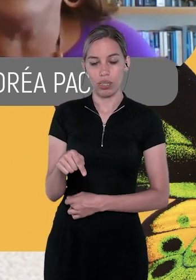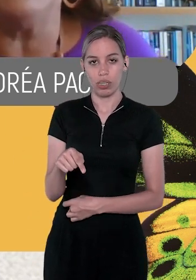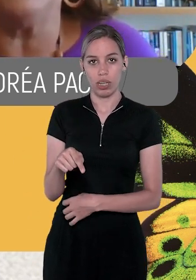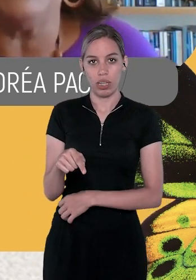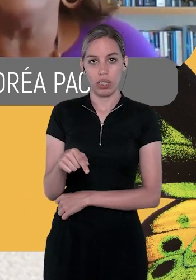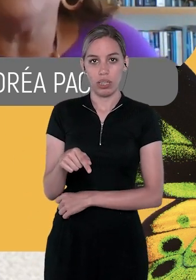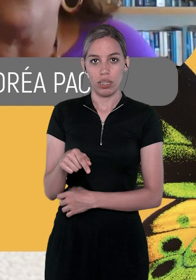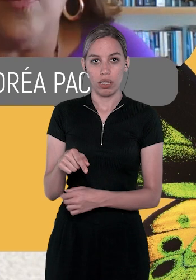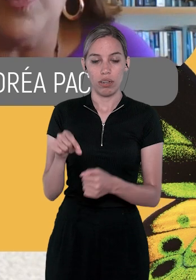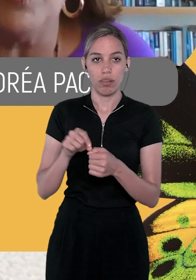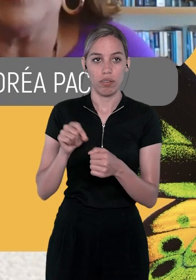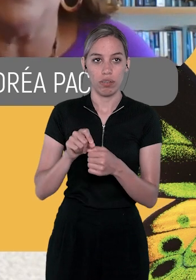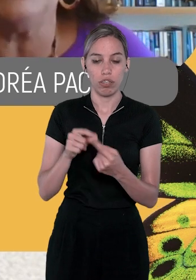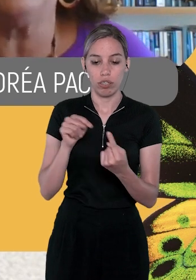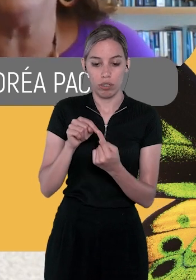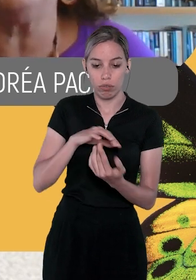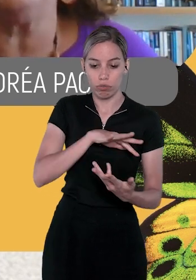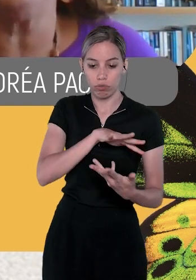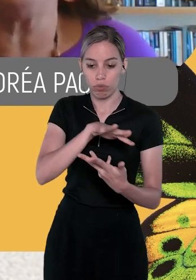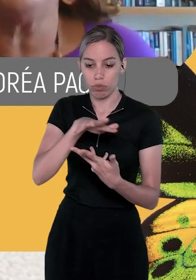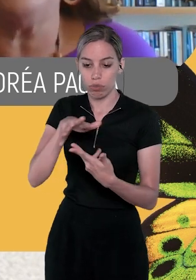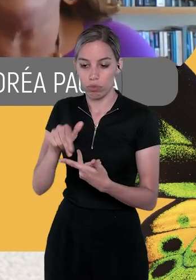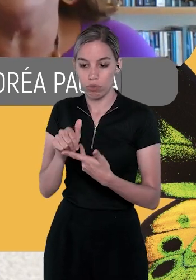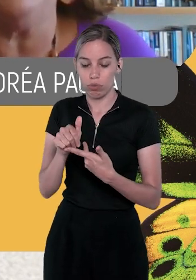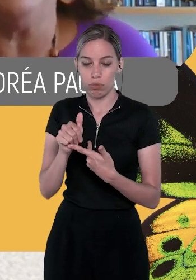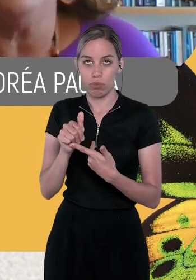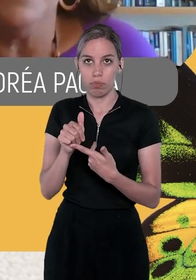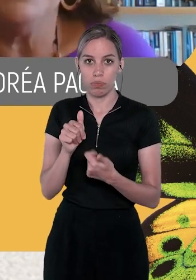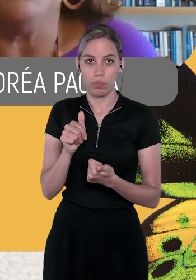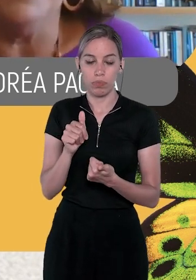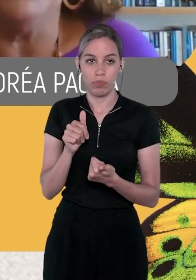expôs a esse lugar incômodo de acordar todo dia e se perceber